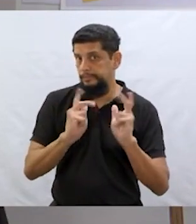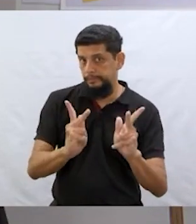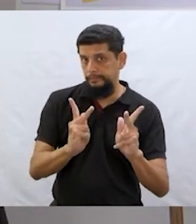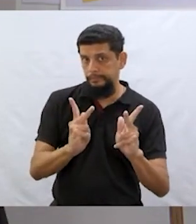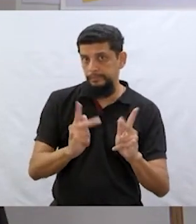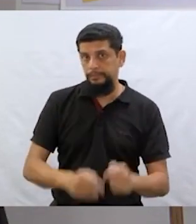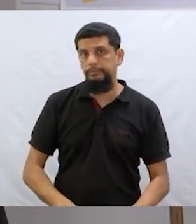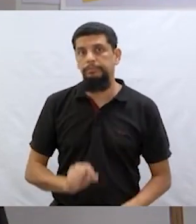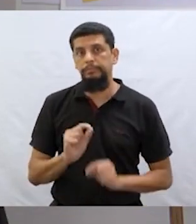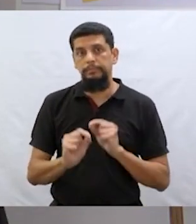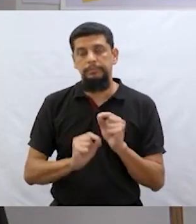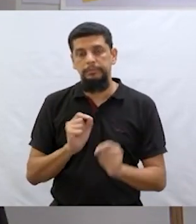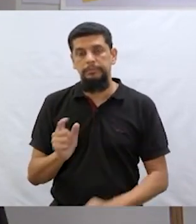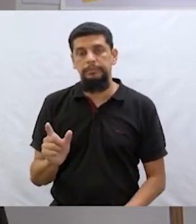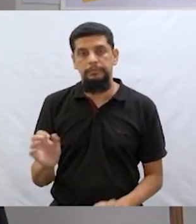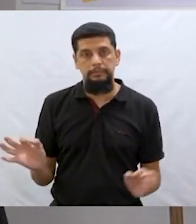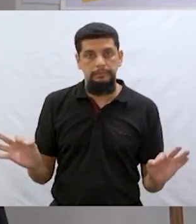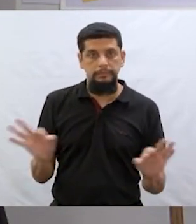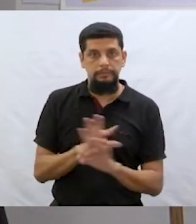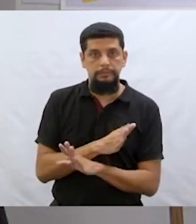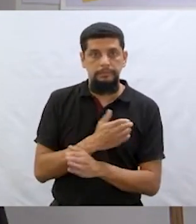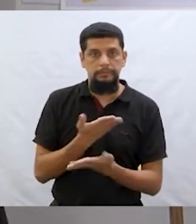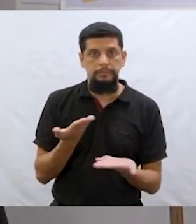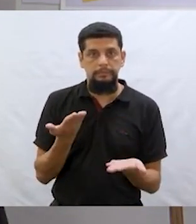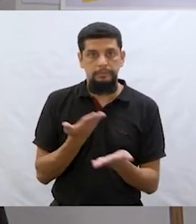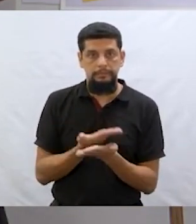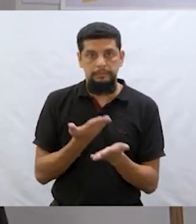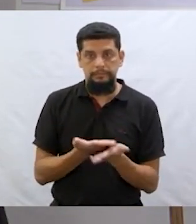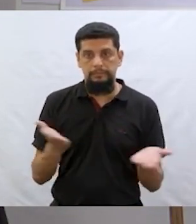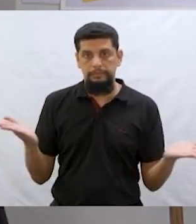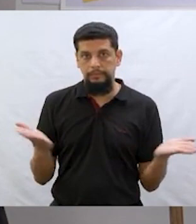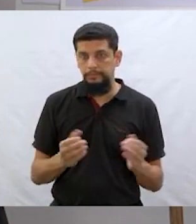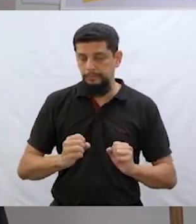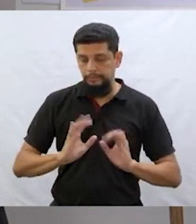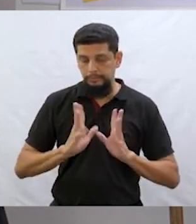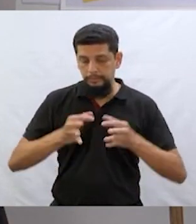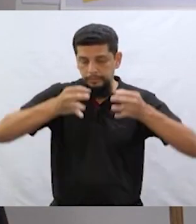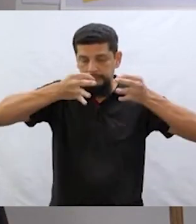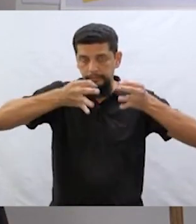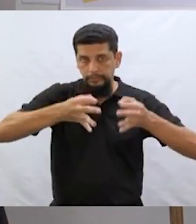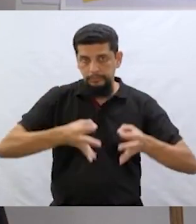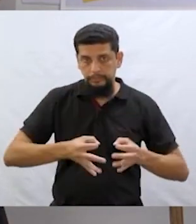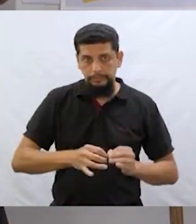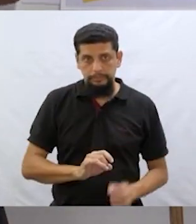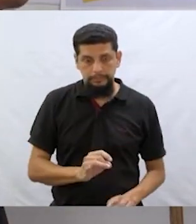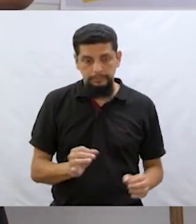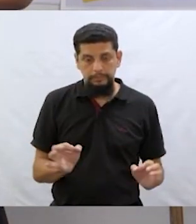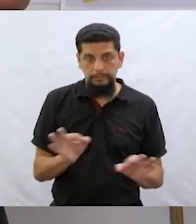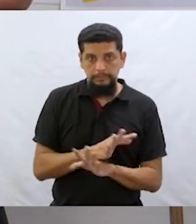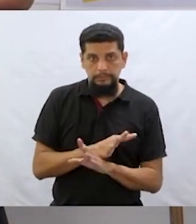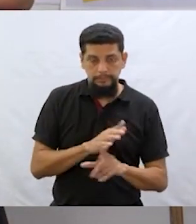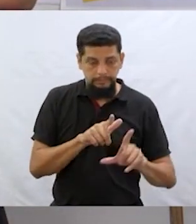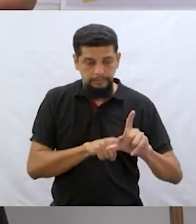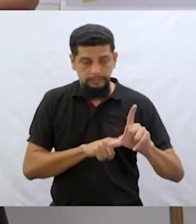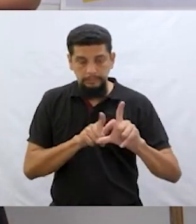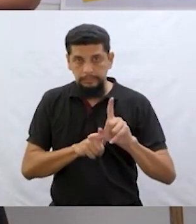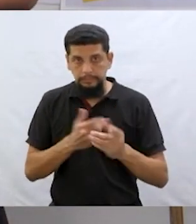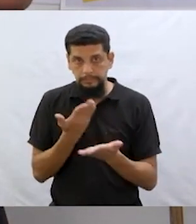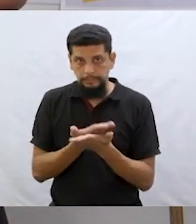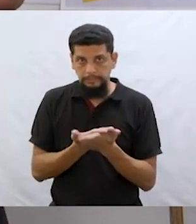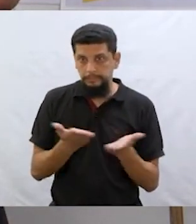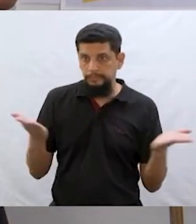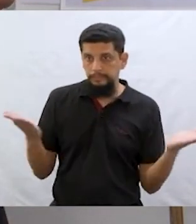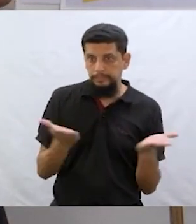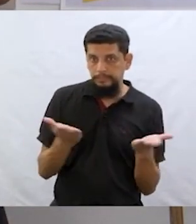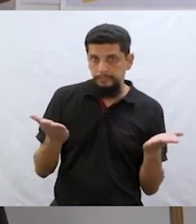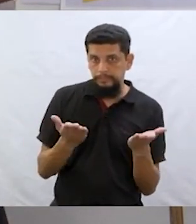ok. E nós terminamos a aula de hoje certinho, prof. Terminamos as letras que nós tínhamos que trabalhar hoje. Então,